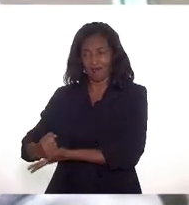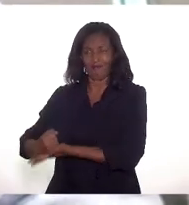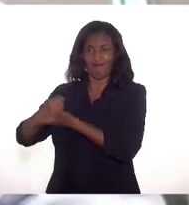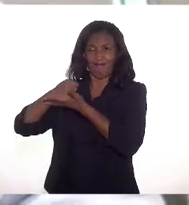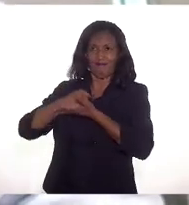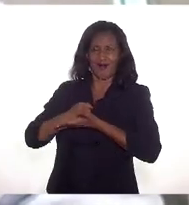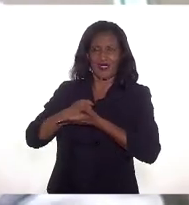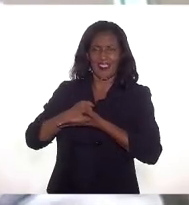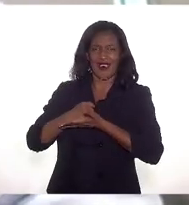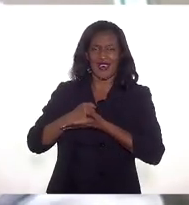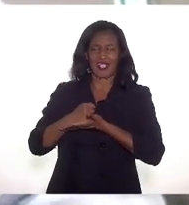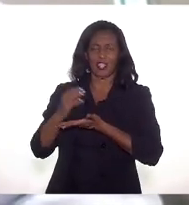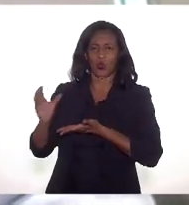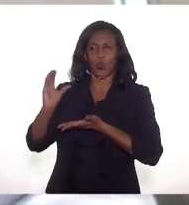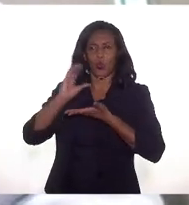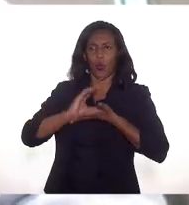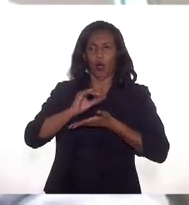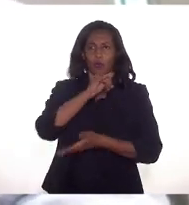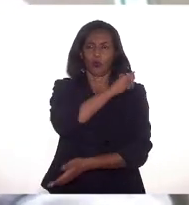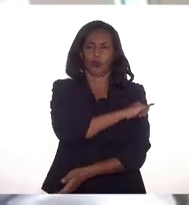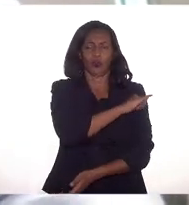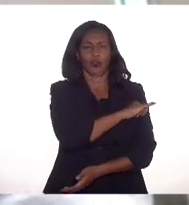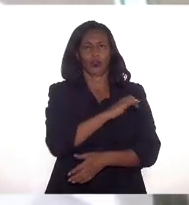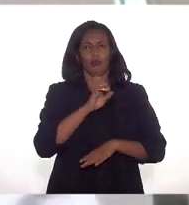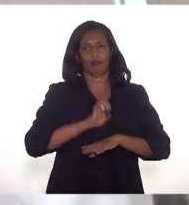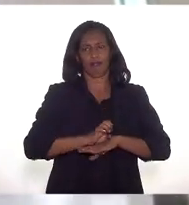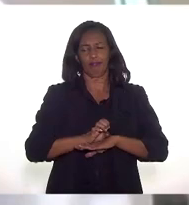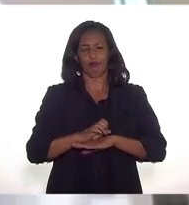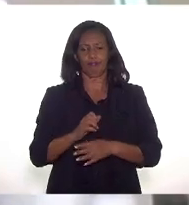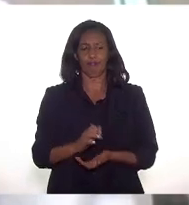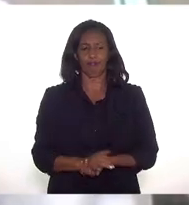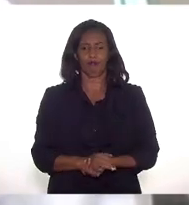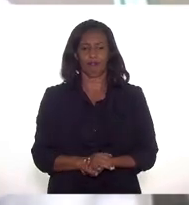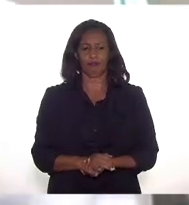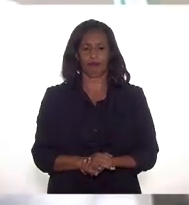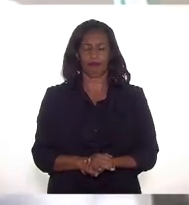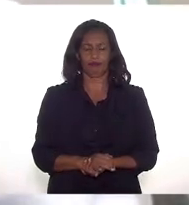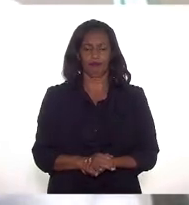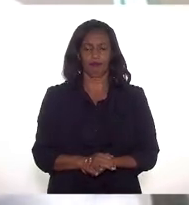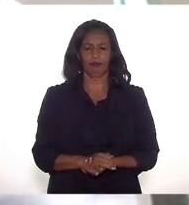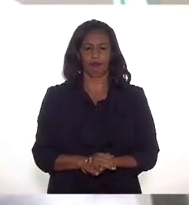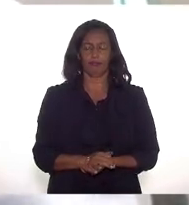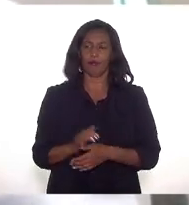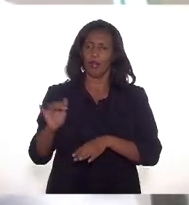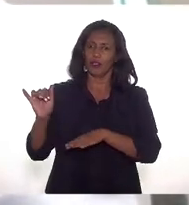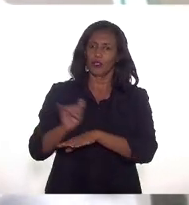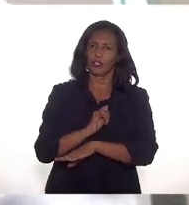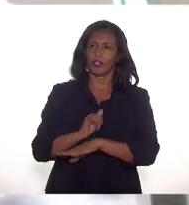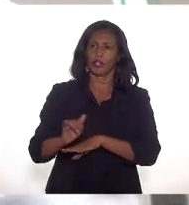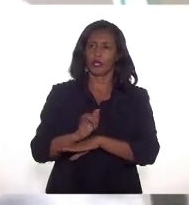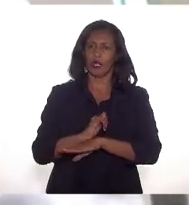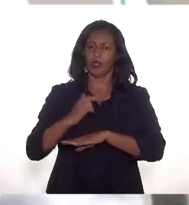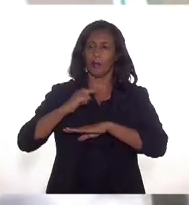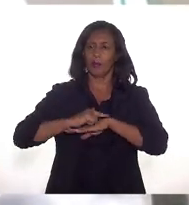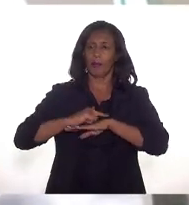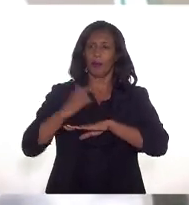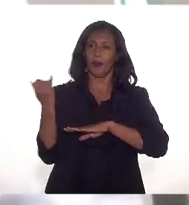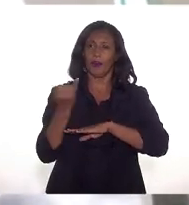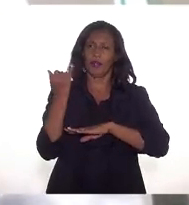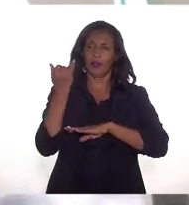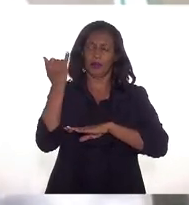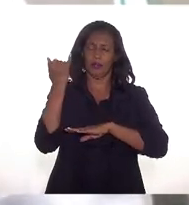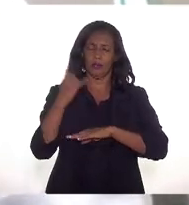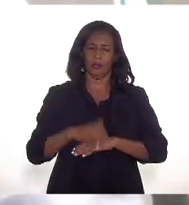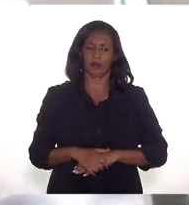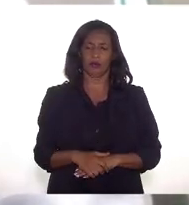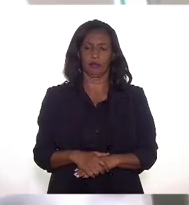oferta de água bruta para o estado do Rio de Janeiro. Então, tem todo um papel estatal e estratégico para essa empresa.